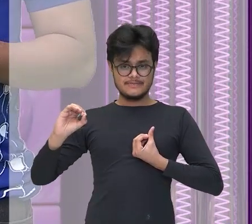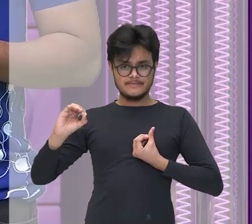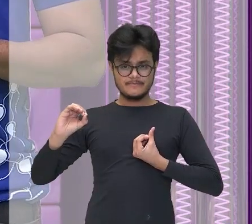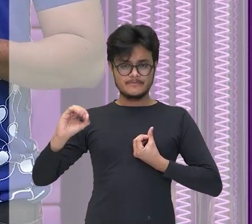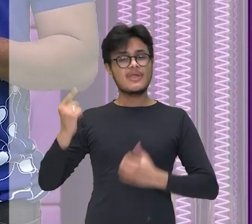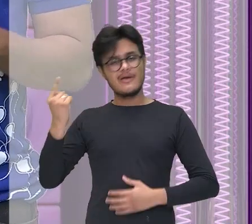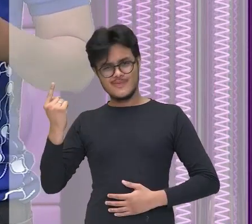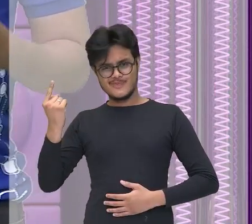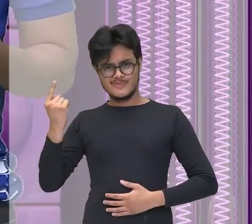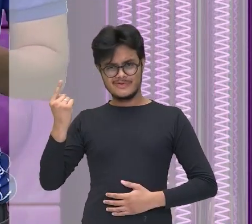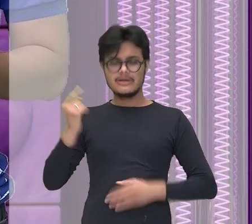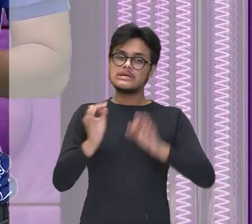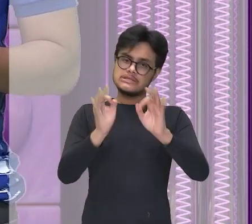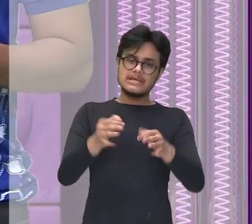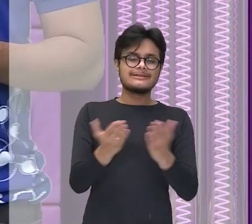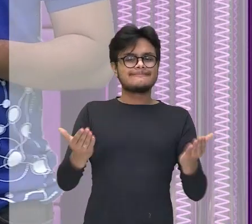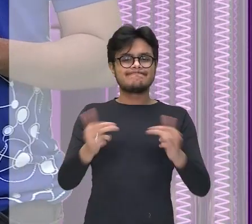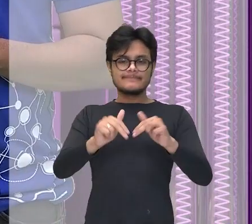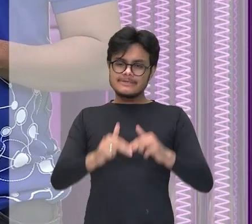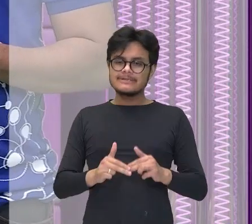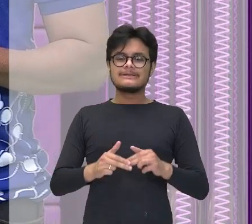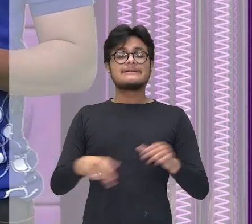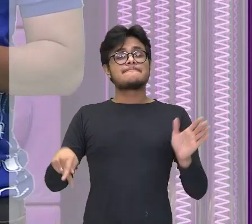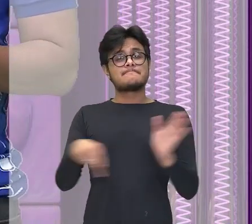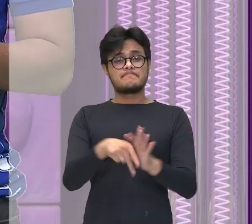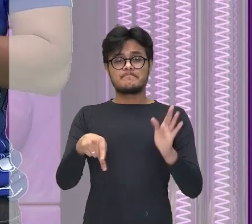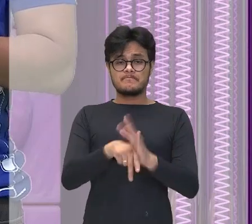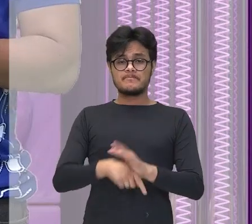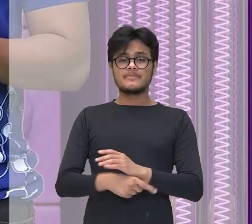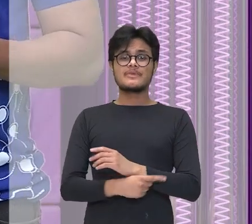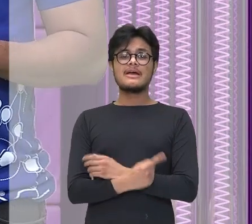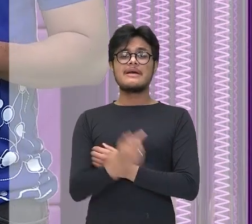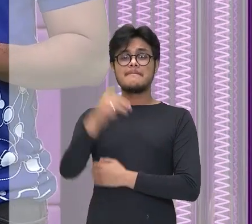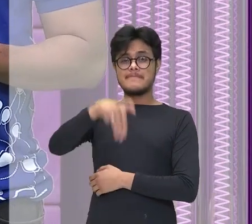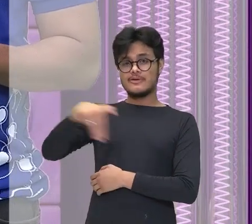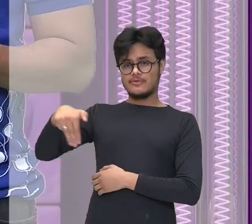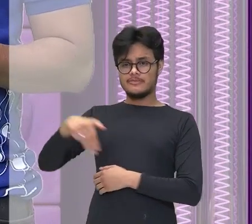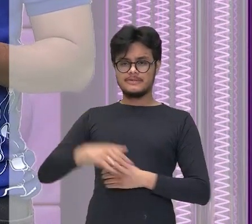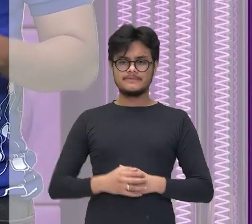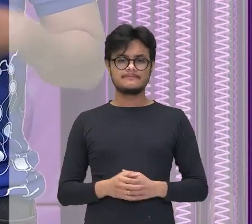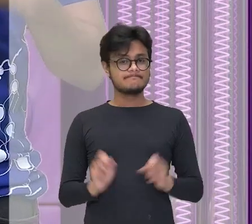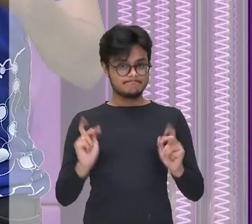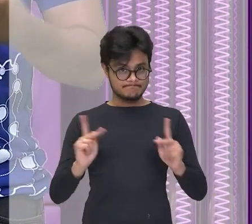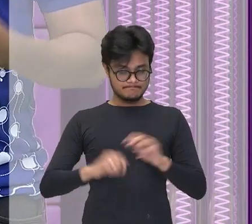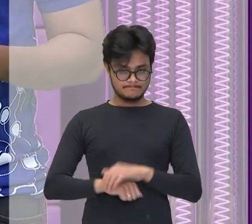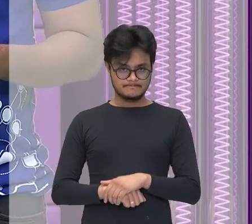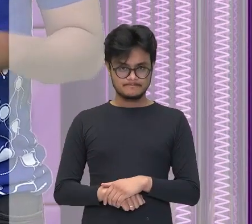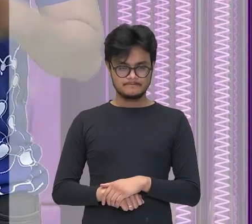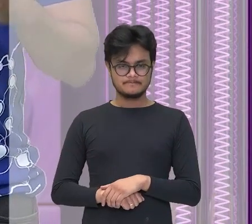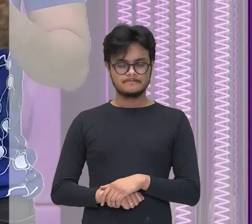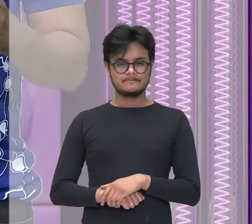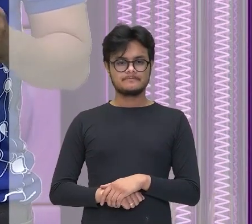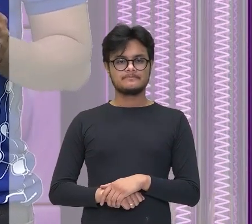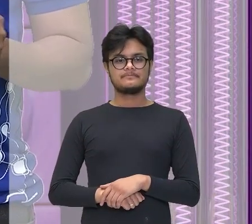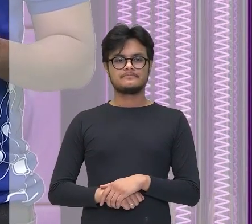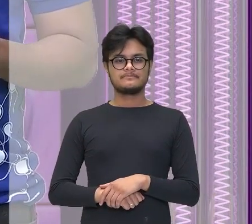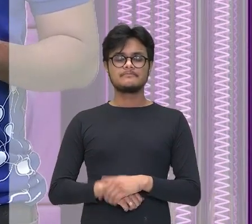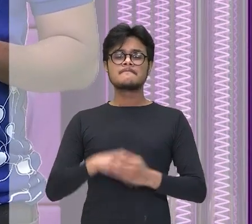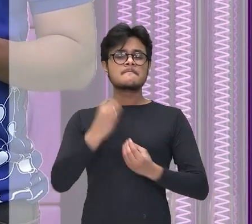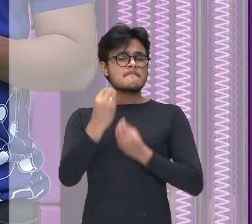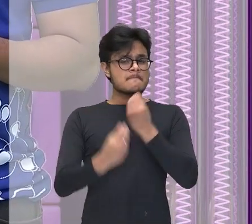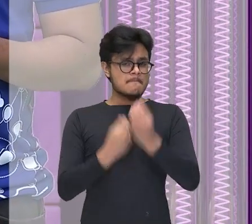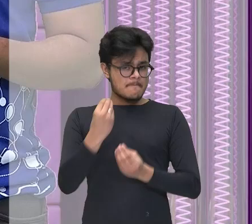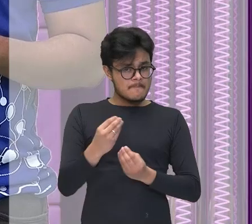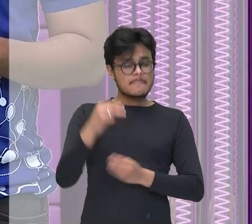0,00001. Então, isso seria a unidade do micrômetro. Tudo bem? Então, e o micrômetro,